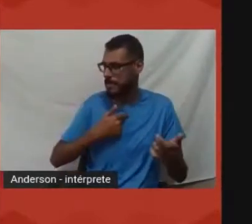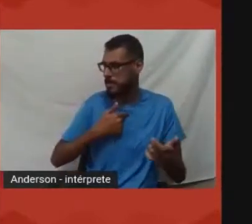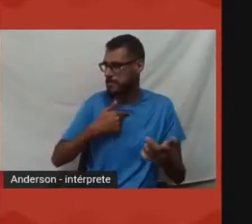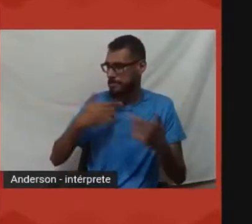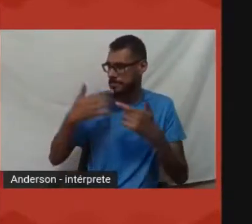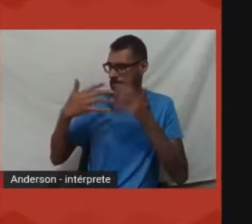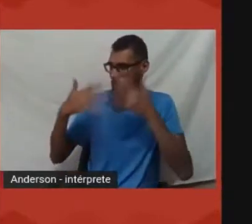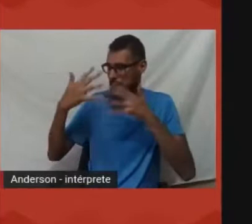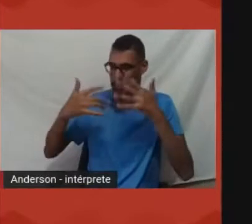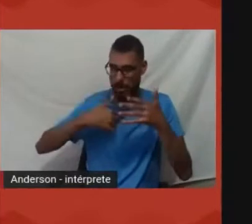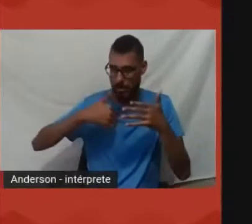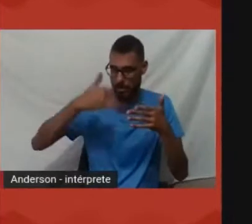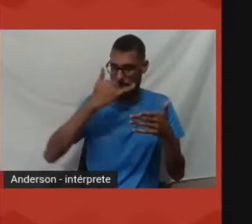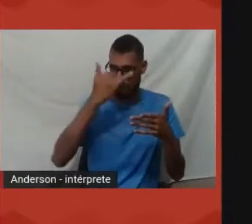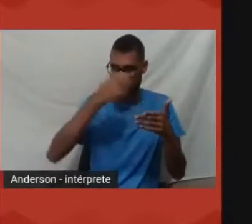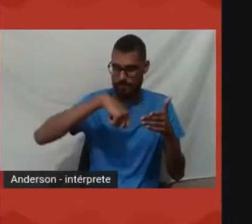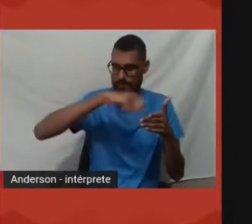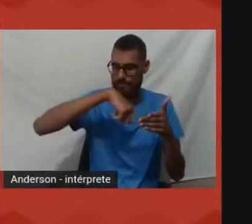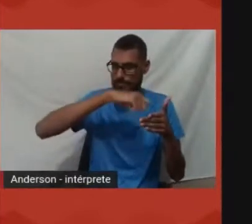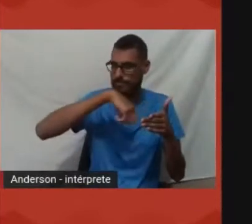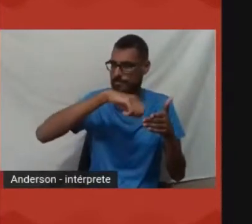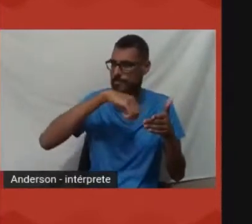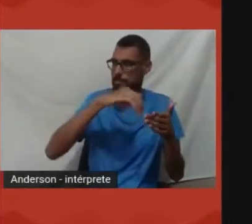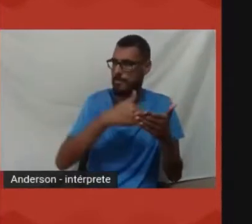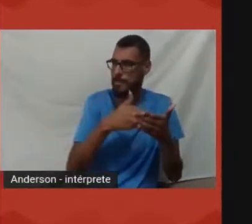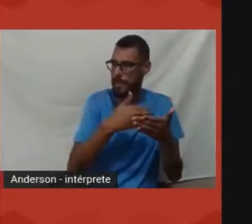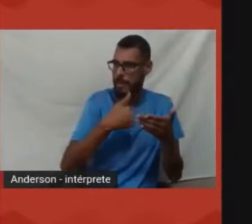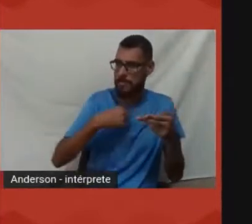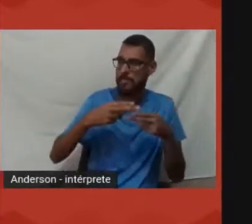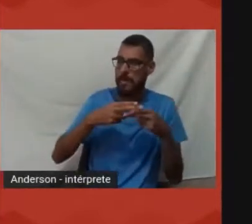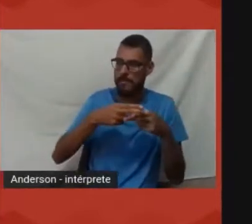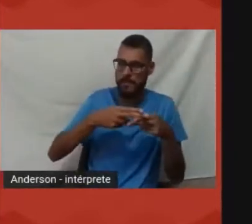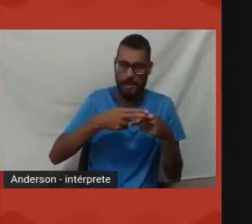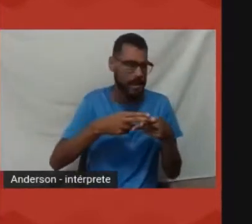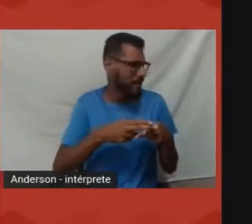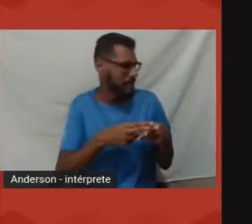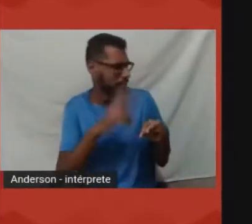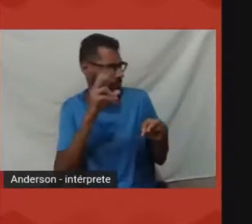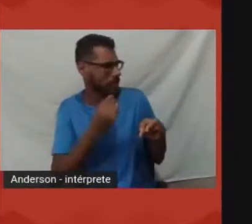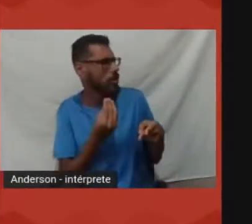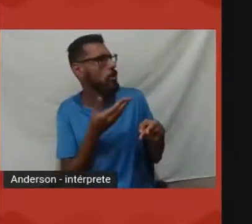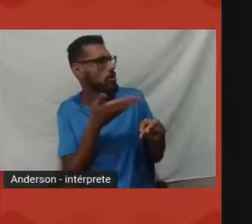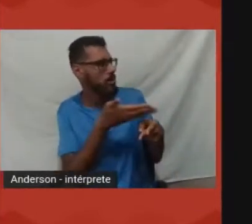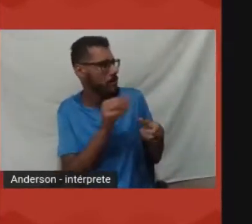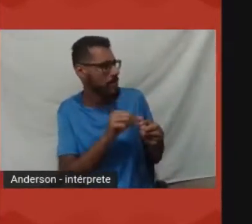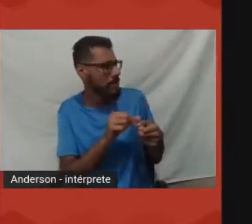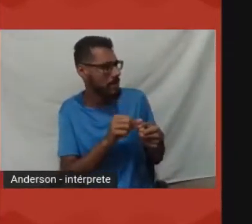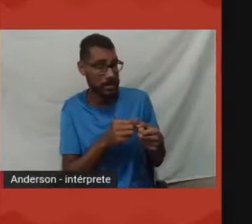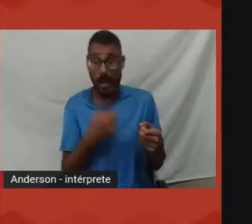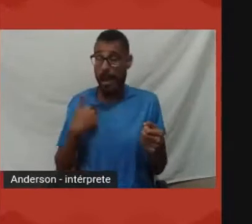Vou precisar de uma faca. Credo, como você conseguiu fazer isso? Estava tudo